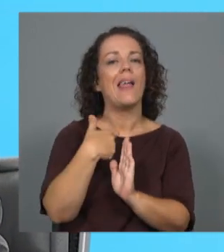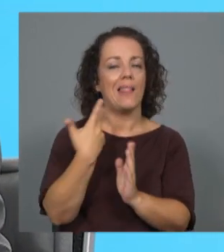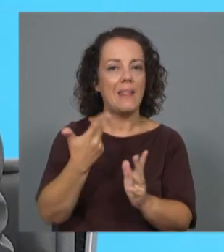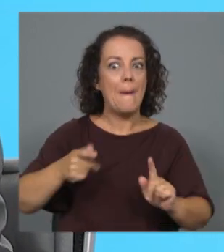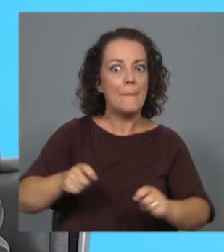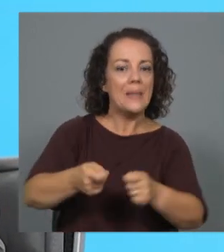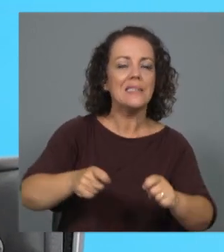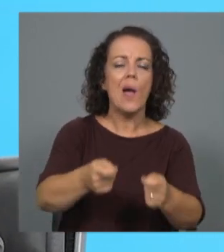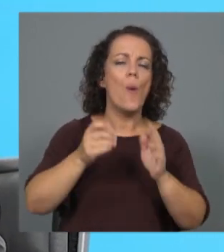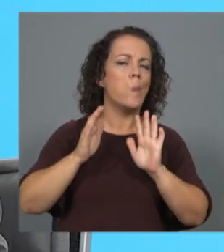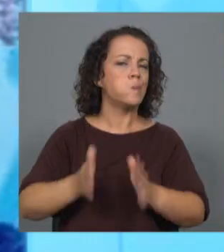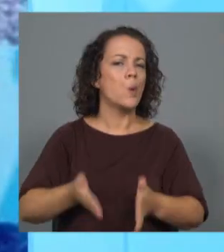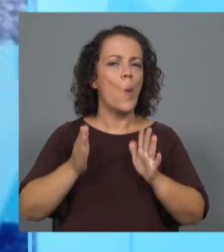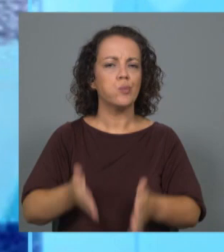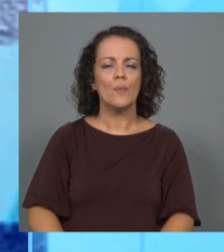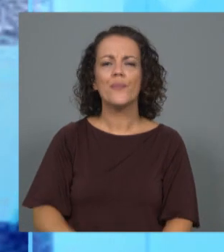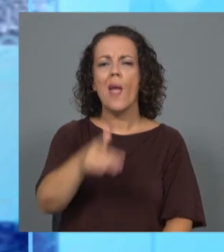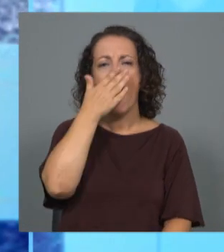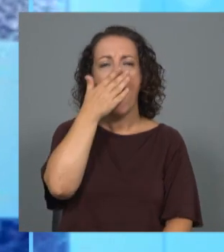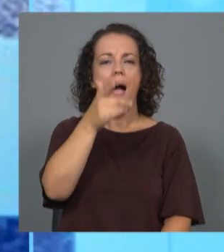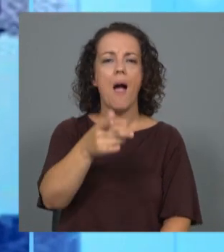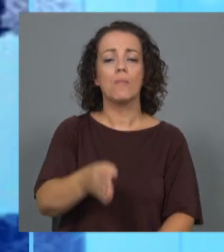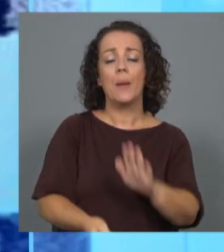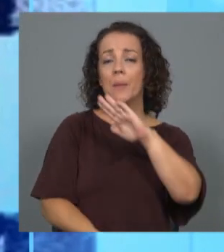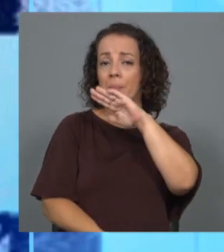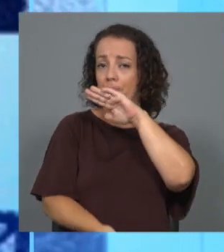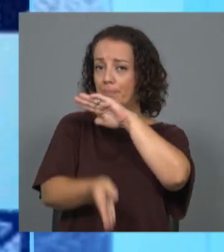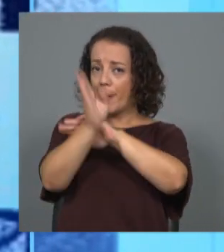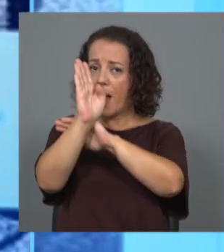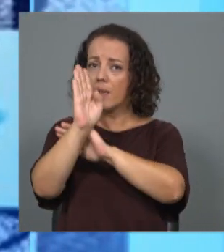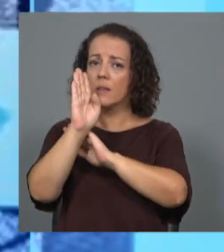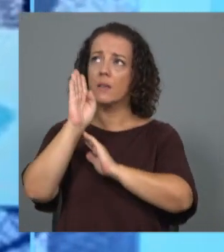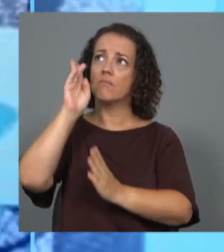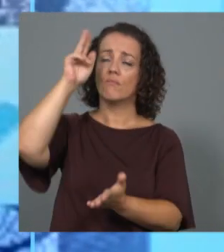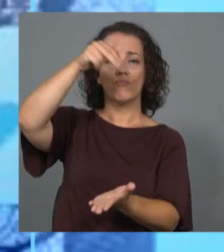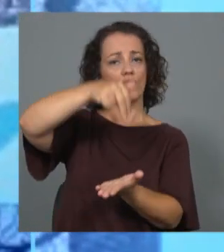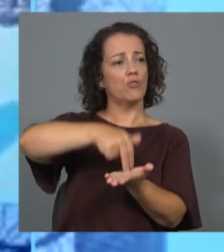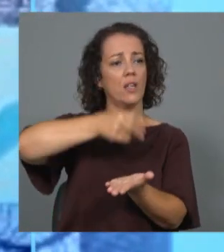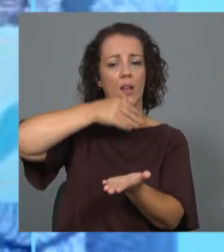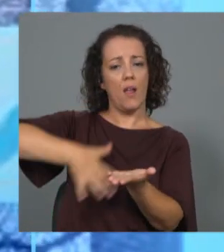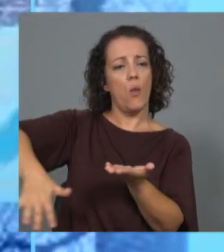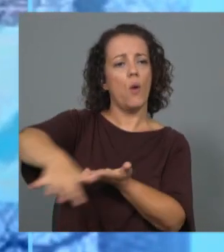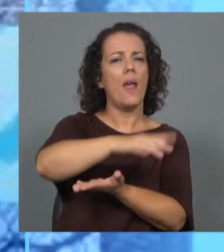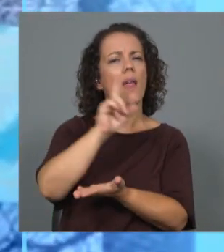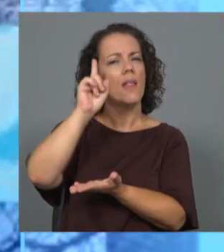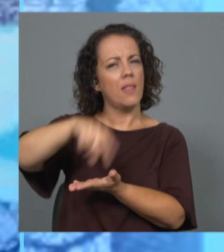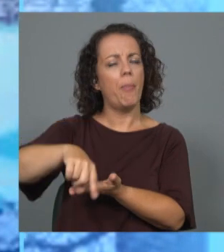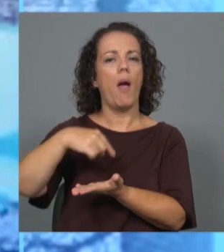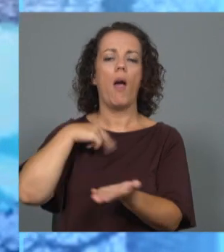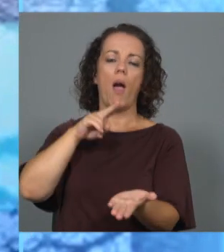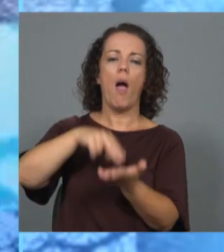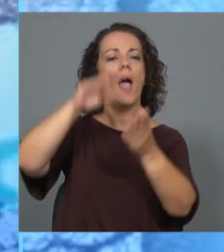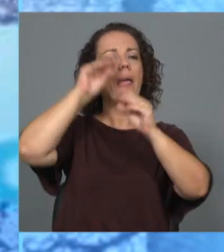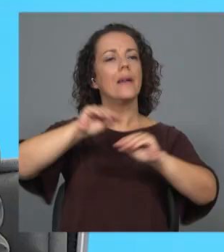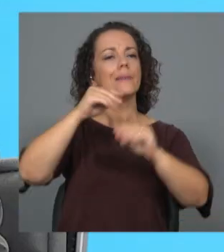pressões. É um partir e chegar a algum lugar com uma atitude Para aprender também, não apenas para ensinar. Ah,